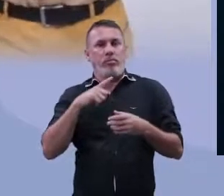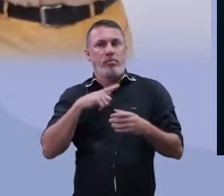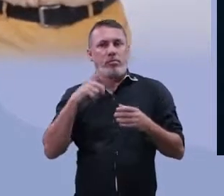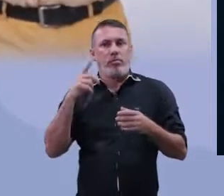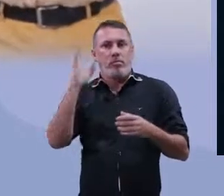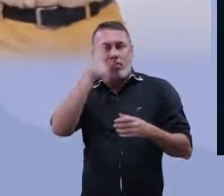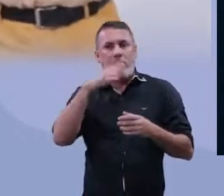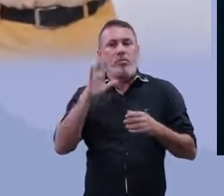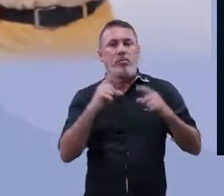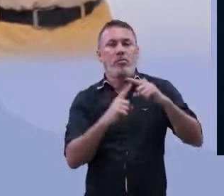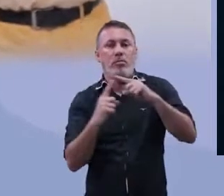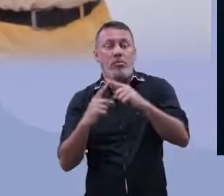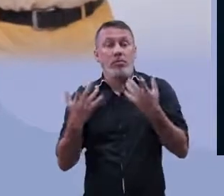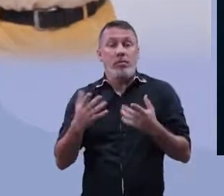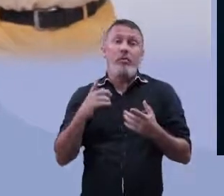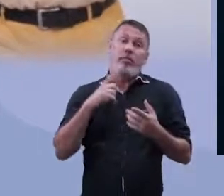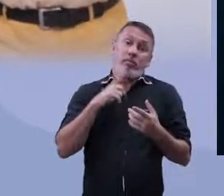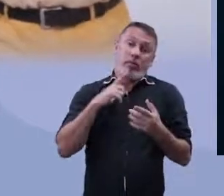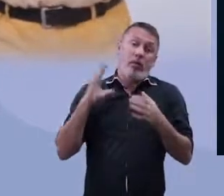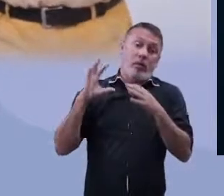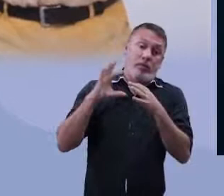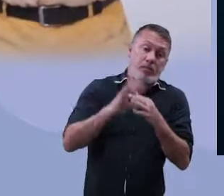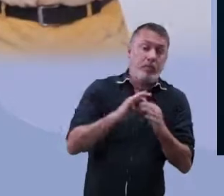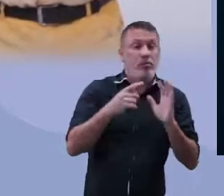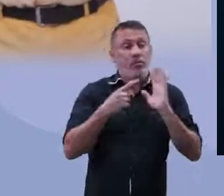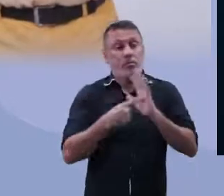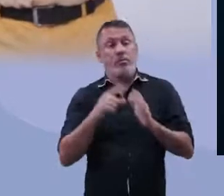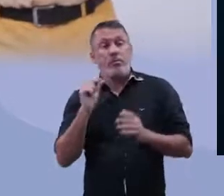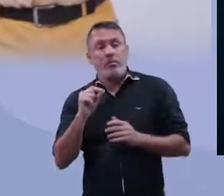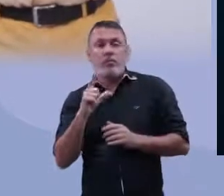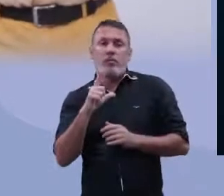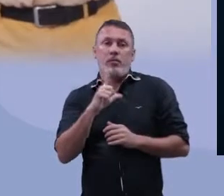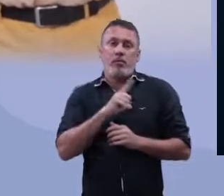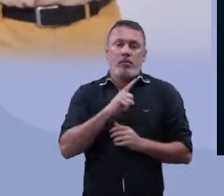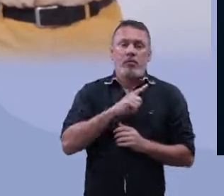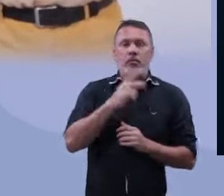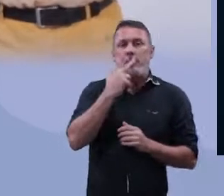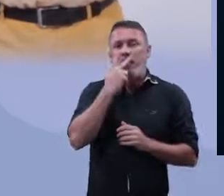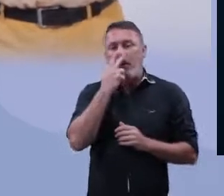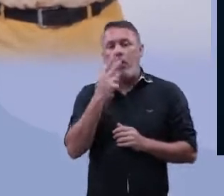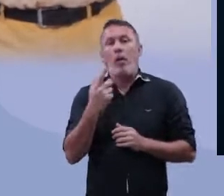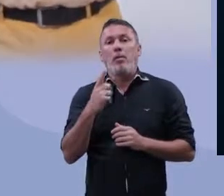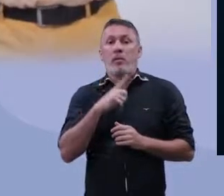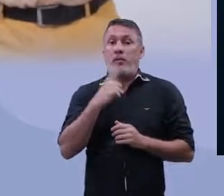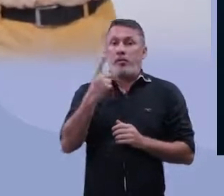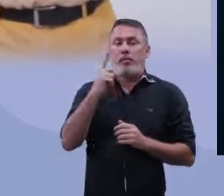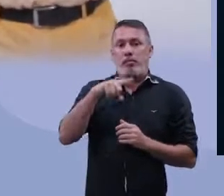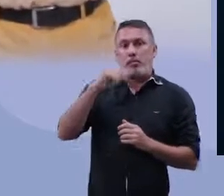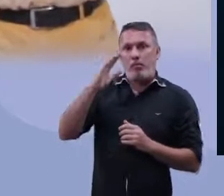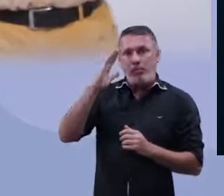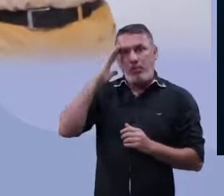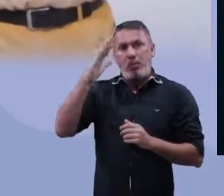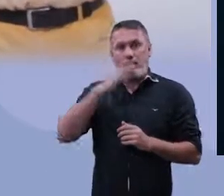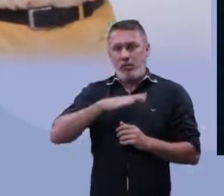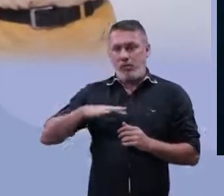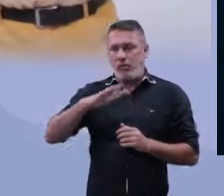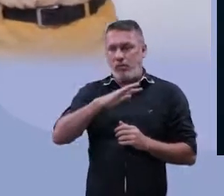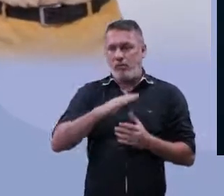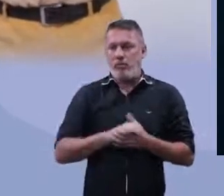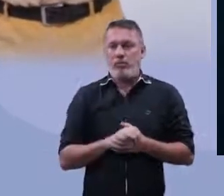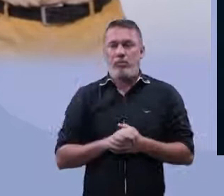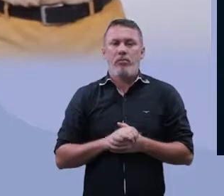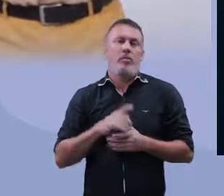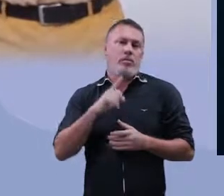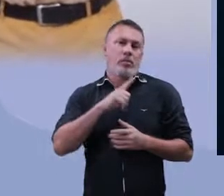aqui, onde, teoricamente, você vai ter aí uma que é prioritária. A maior parte da energia